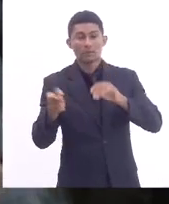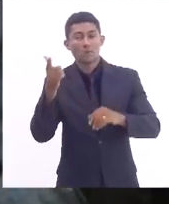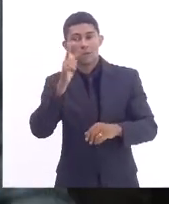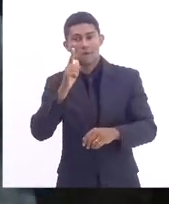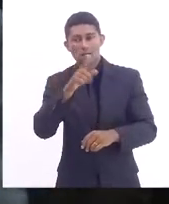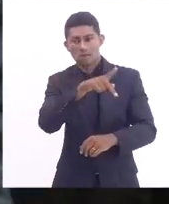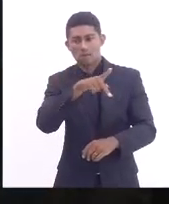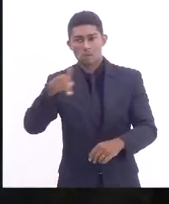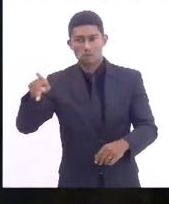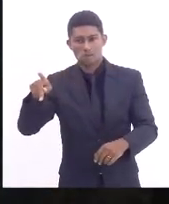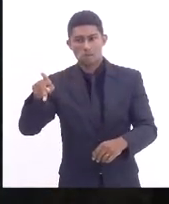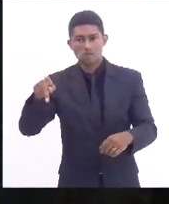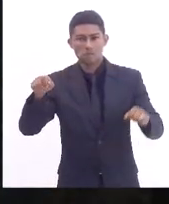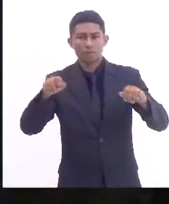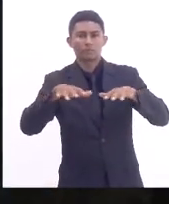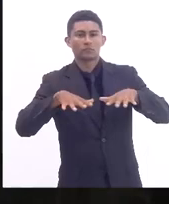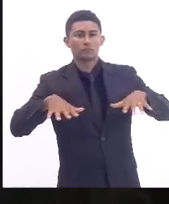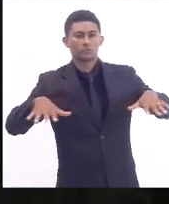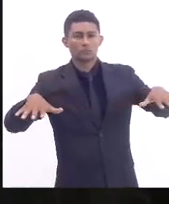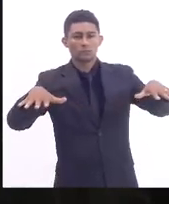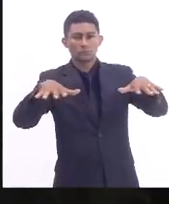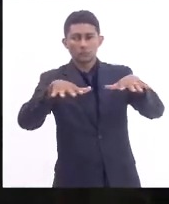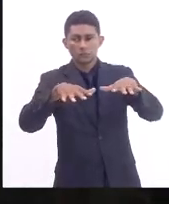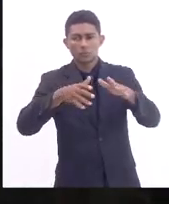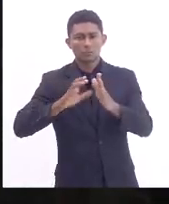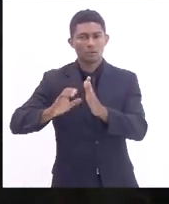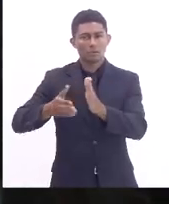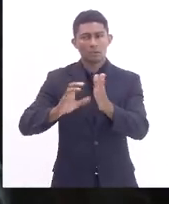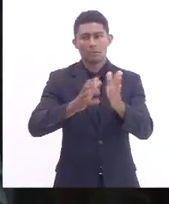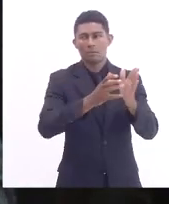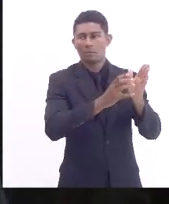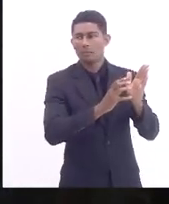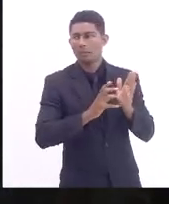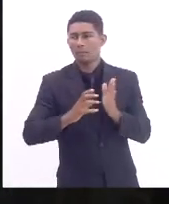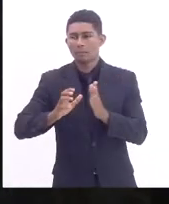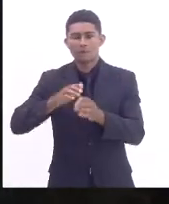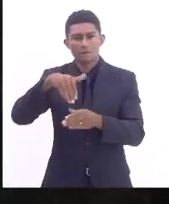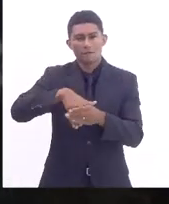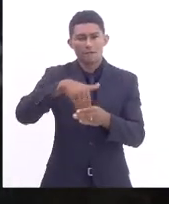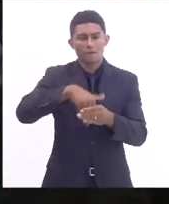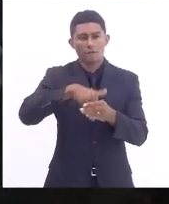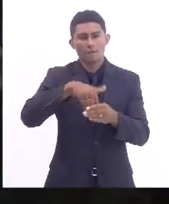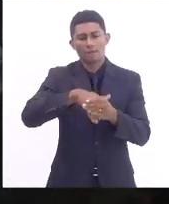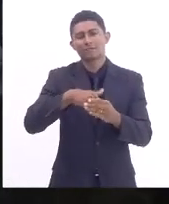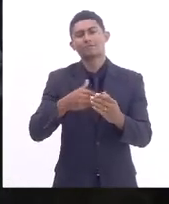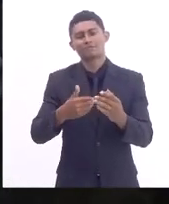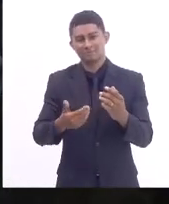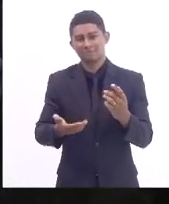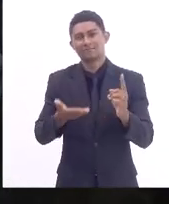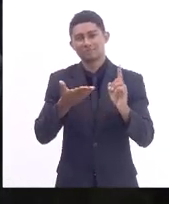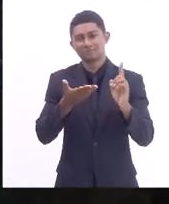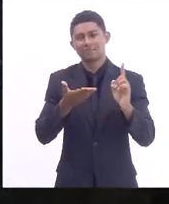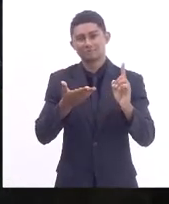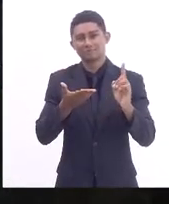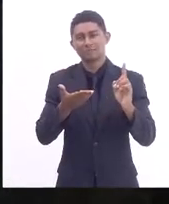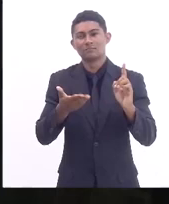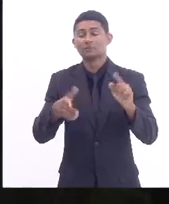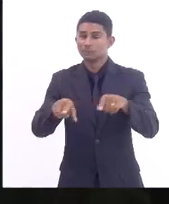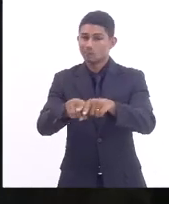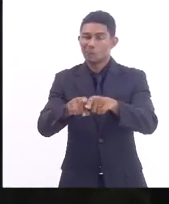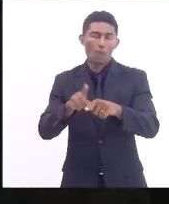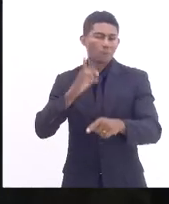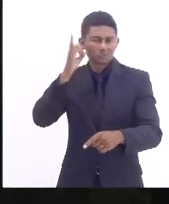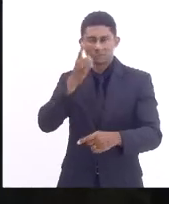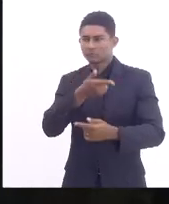eleito presidente com voto de todos os partidos políticos e apresentador a única que conseguiu essa façanha eu convido o outro